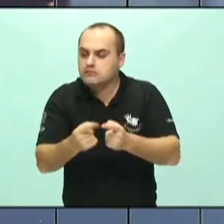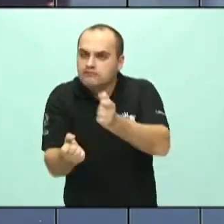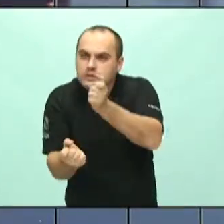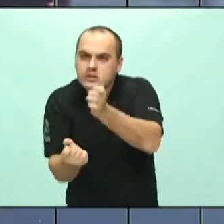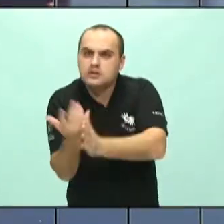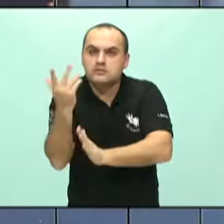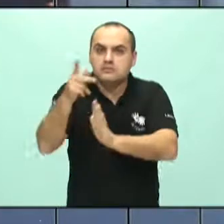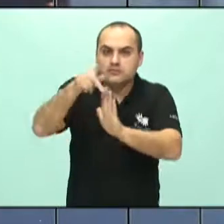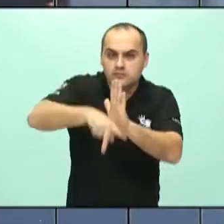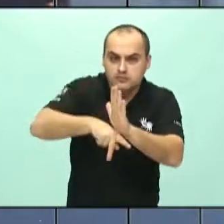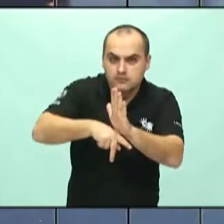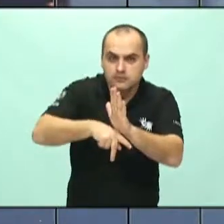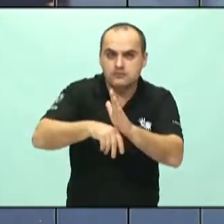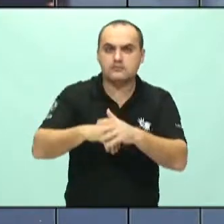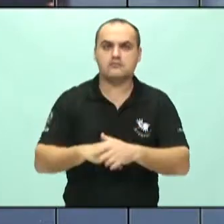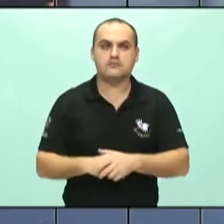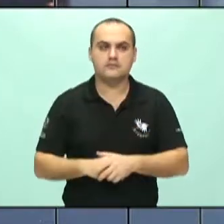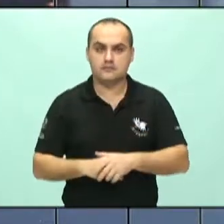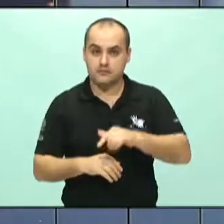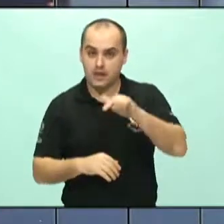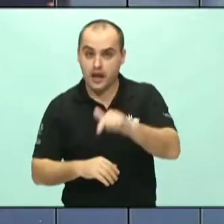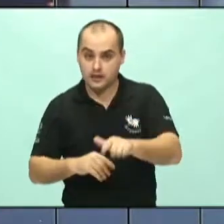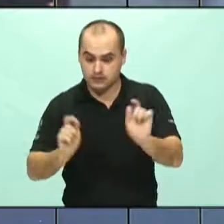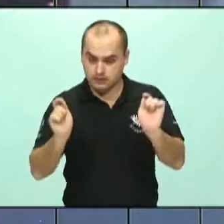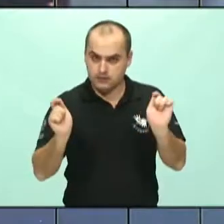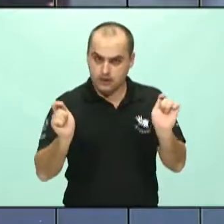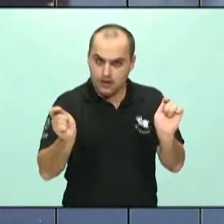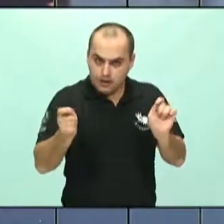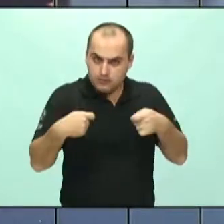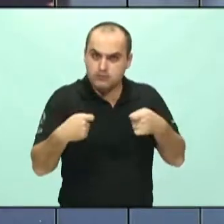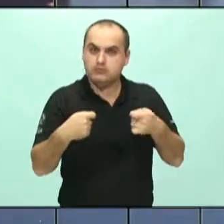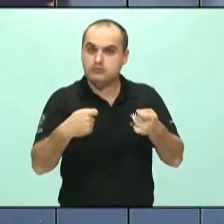essa capacitação para professores da rede de ensino,